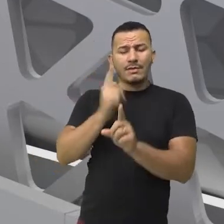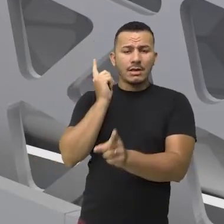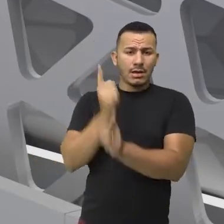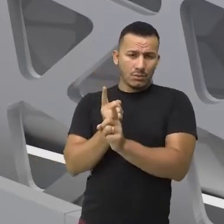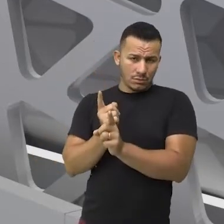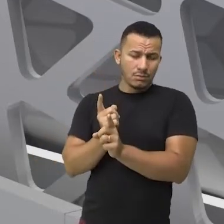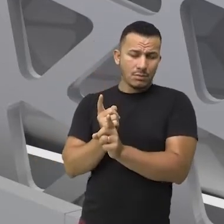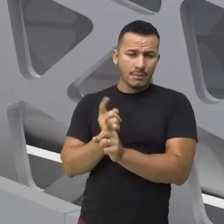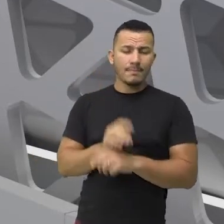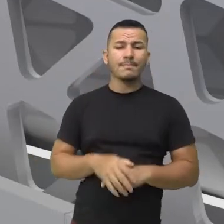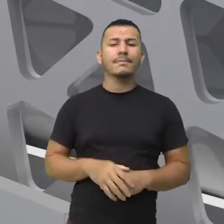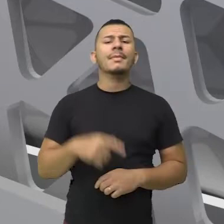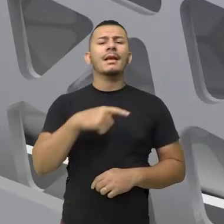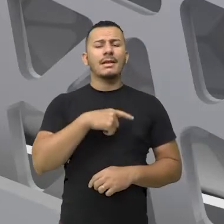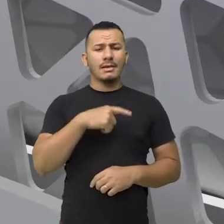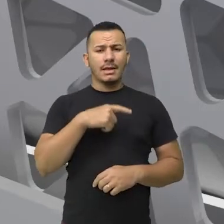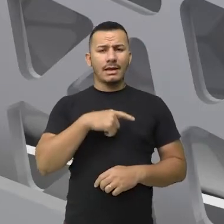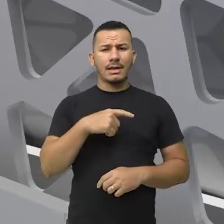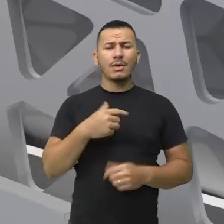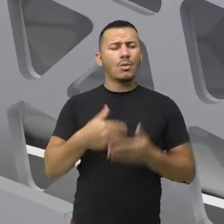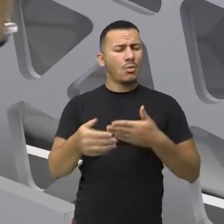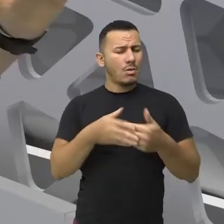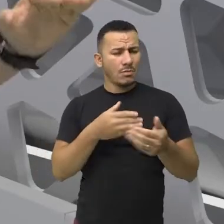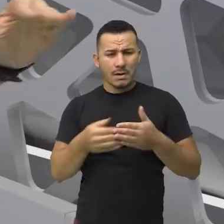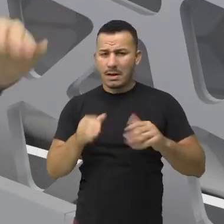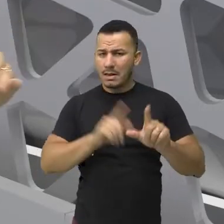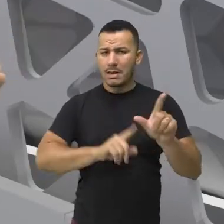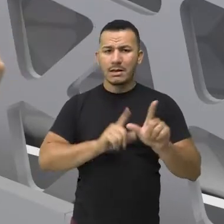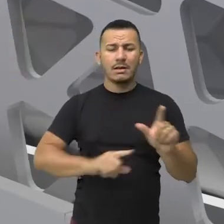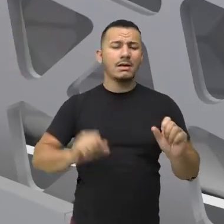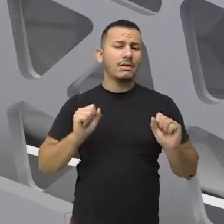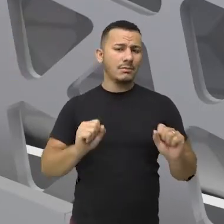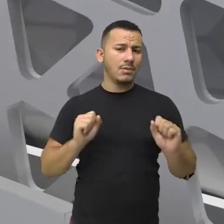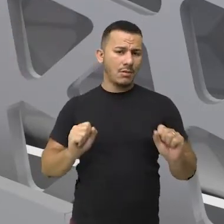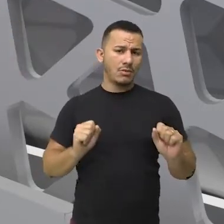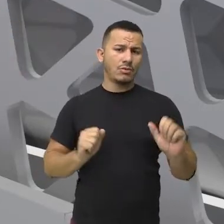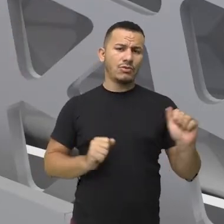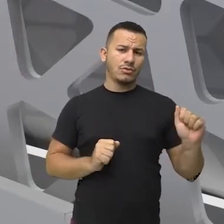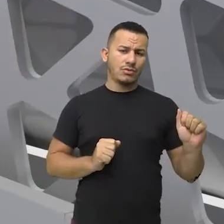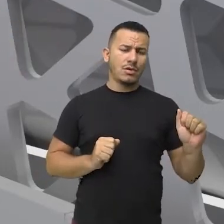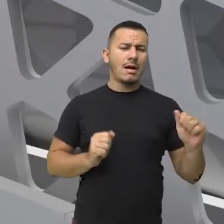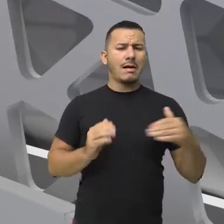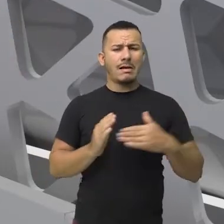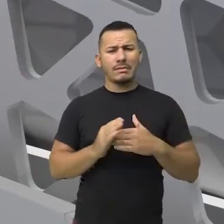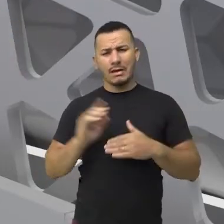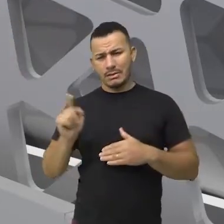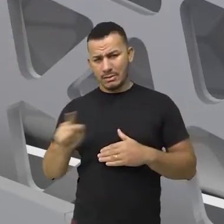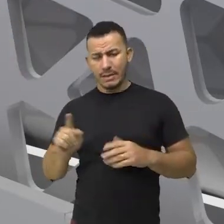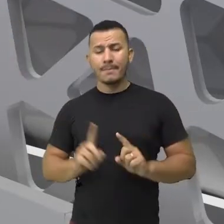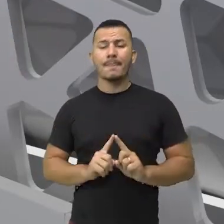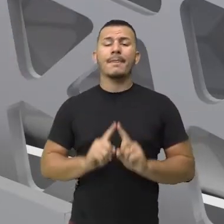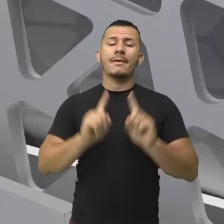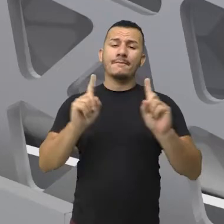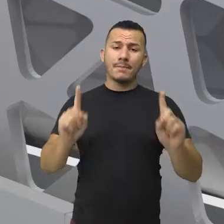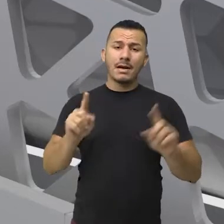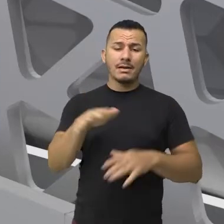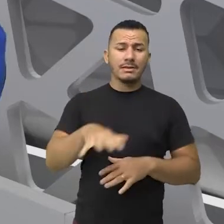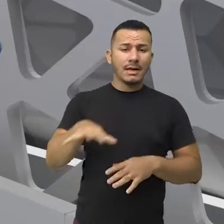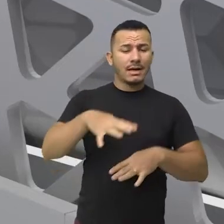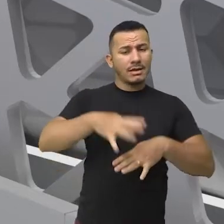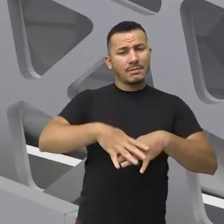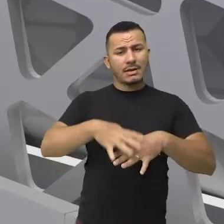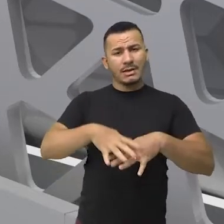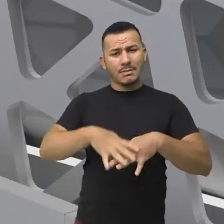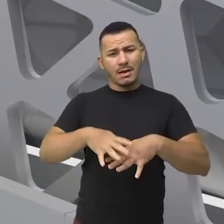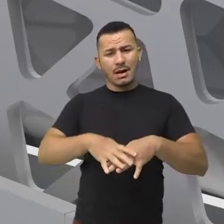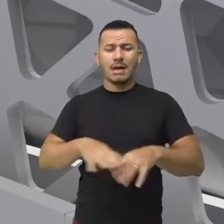são representadas por quaisquer letras do nosso alfabeto. Porém, em matemática e